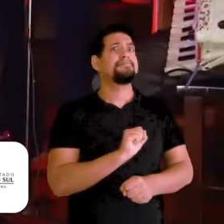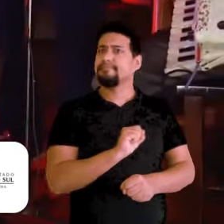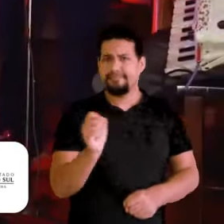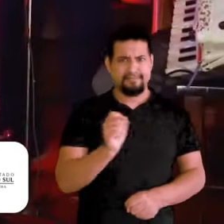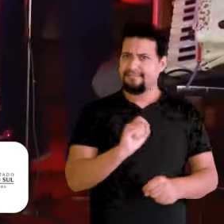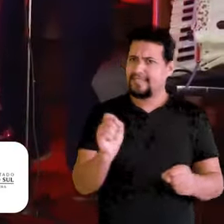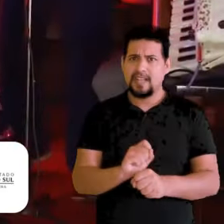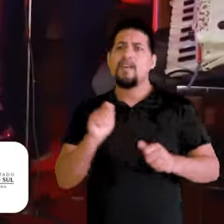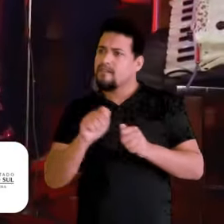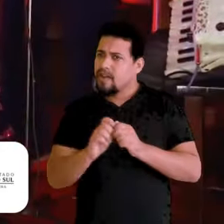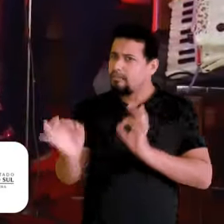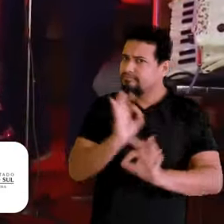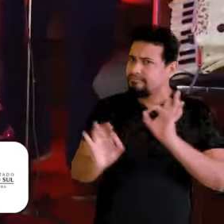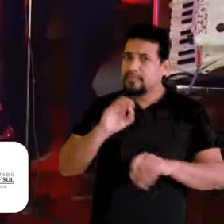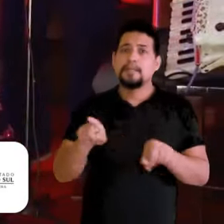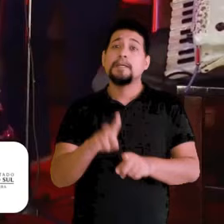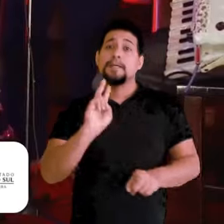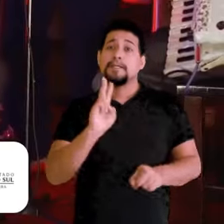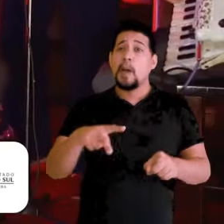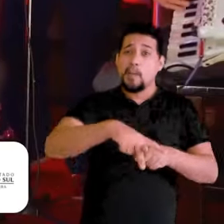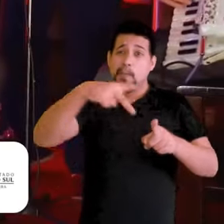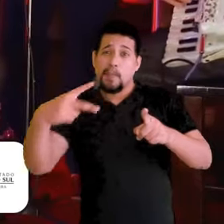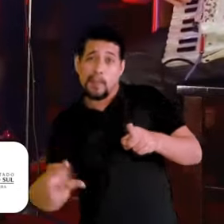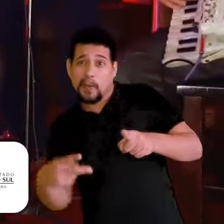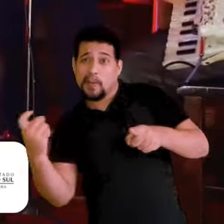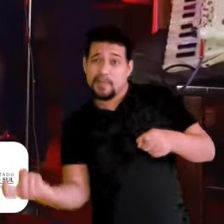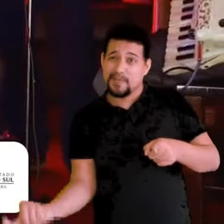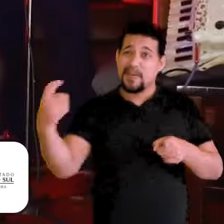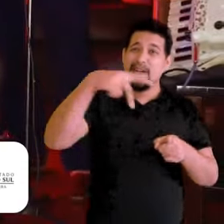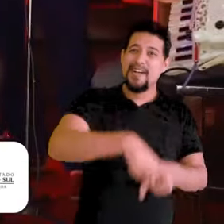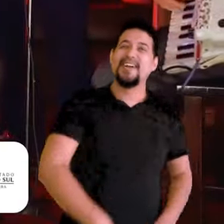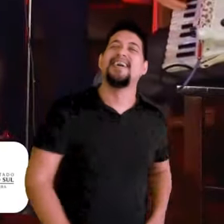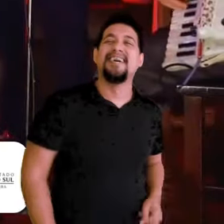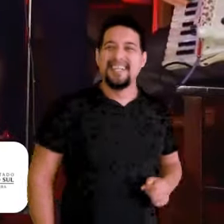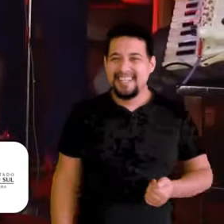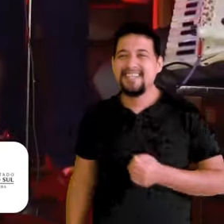lombo, ginete corrige a monta cada vez que leva um tombo.